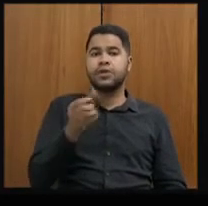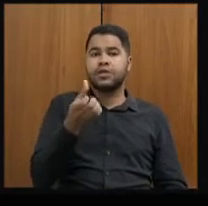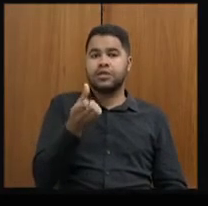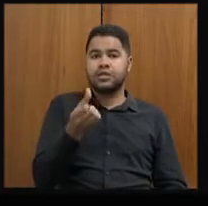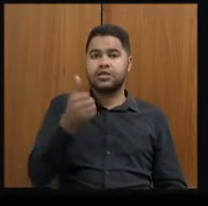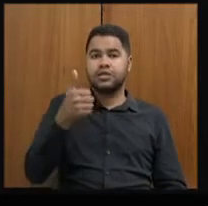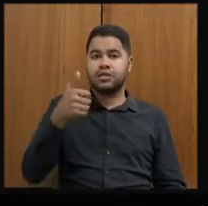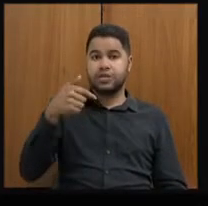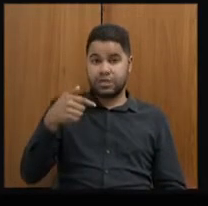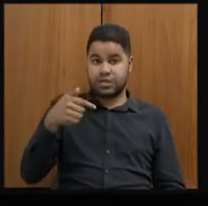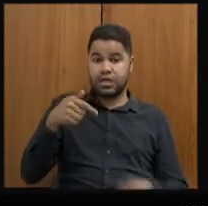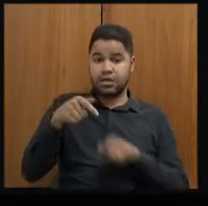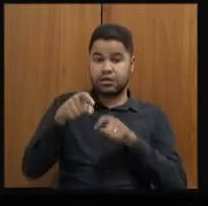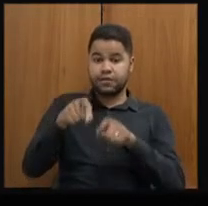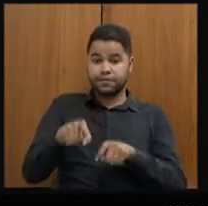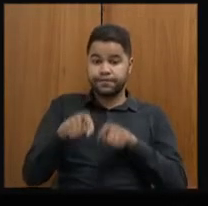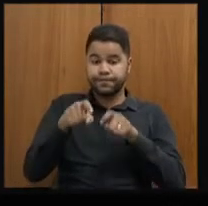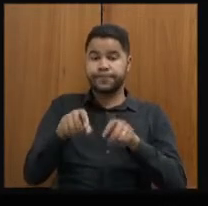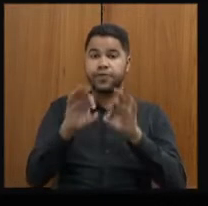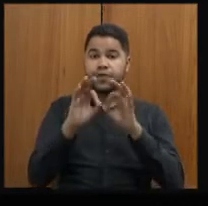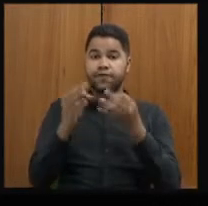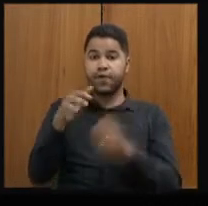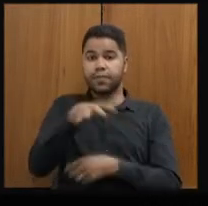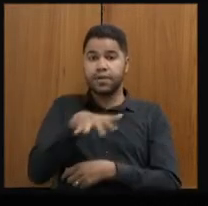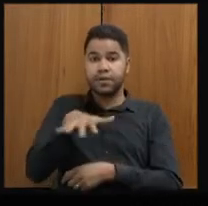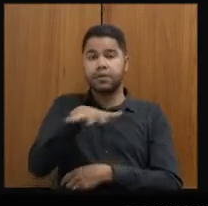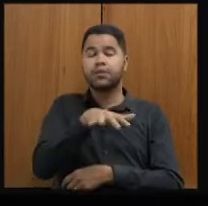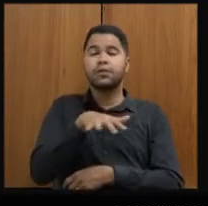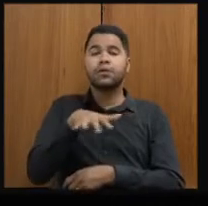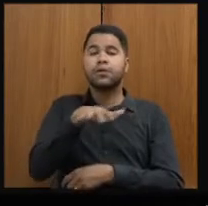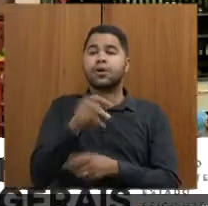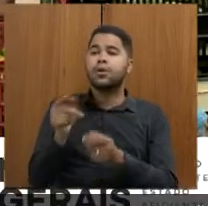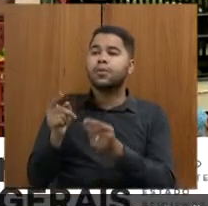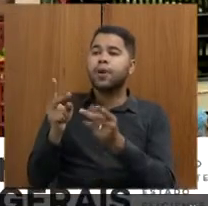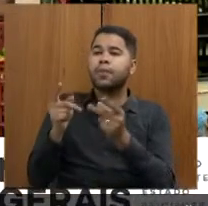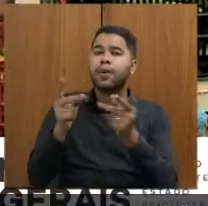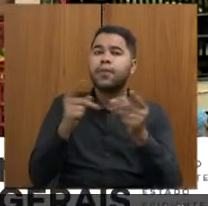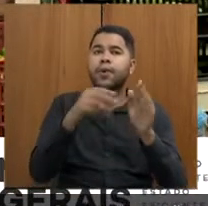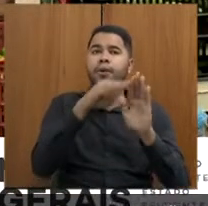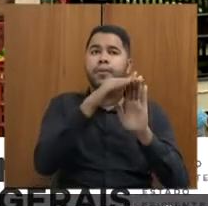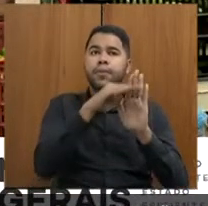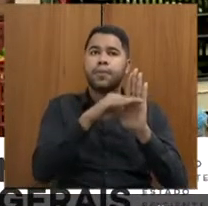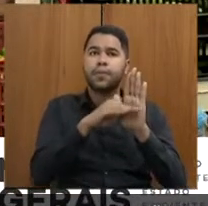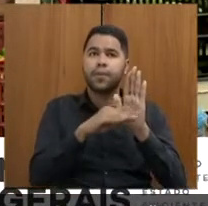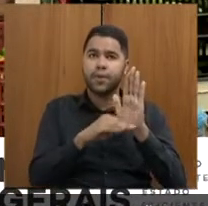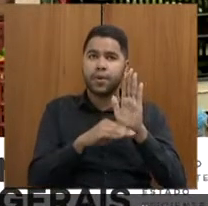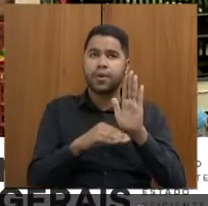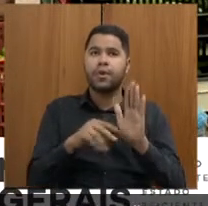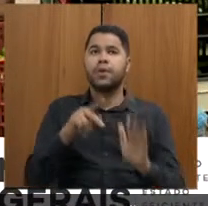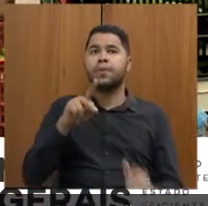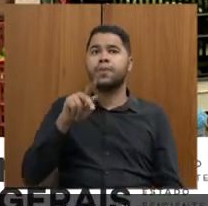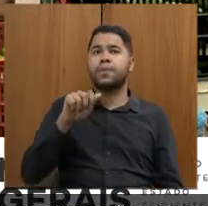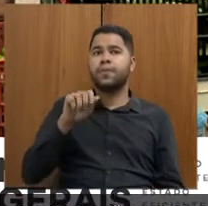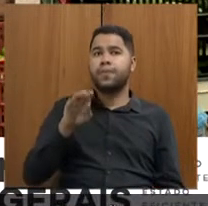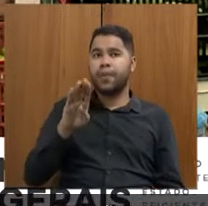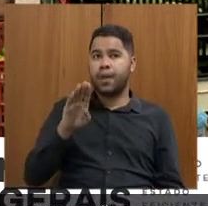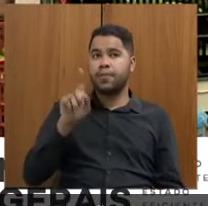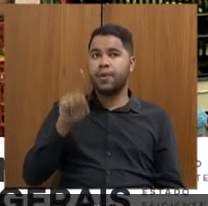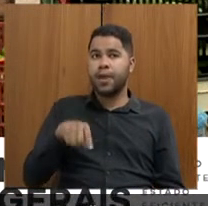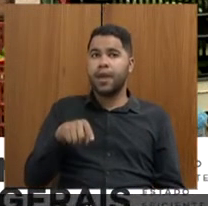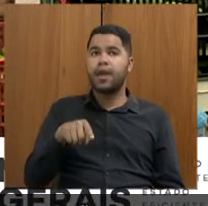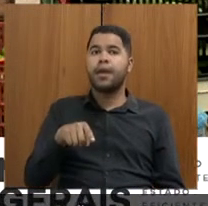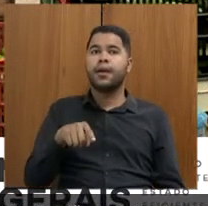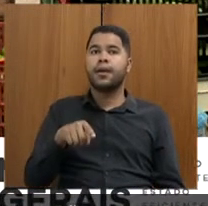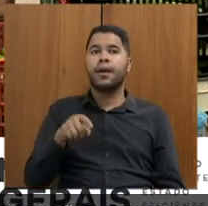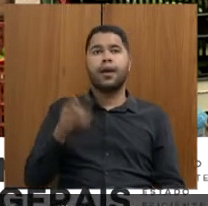617 agricultores familiares comercializando para o programa pab que é o programa alimento o Brasil o